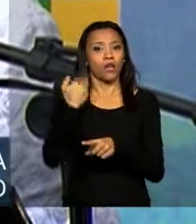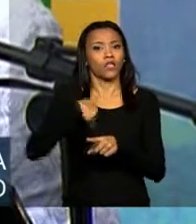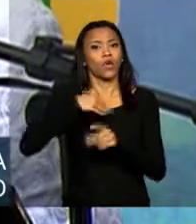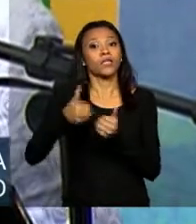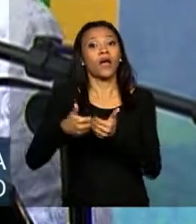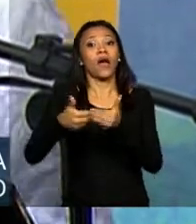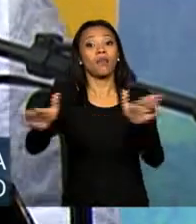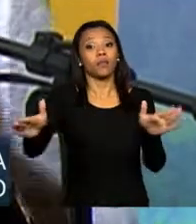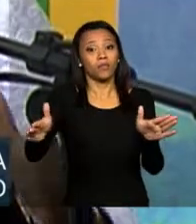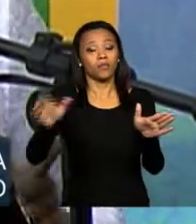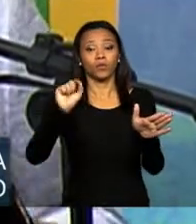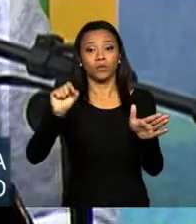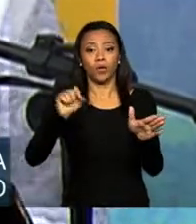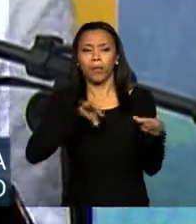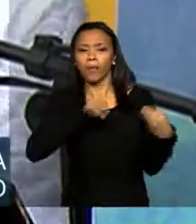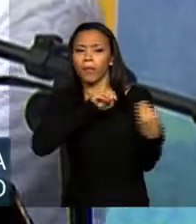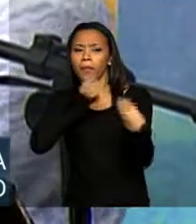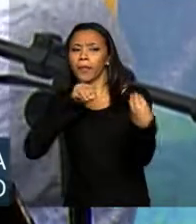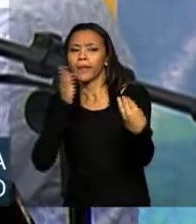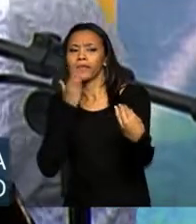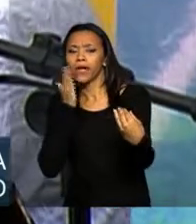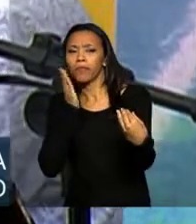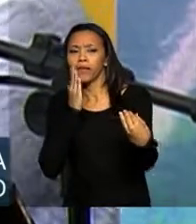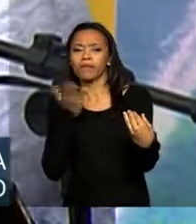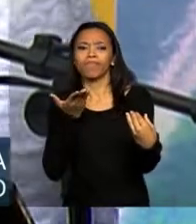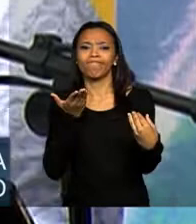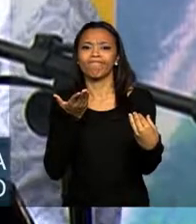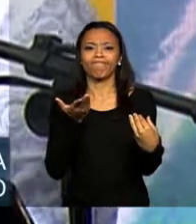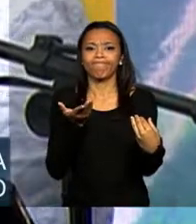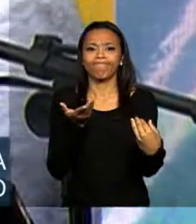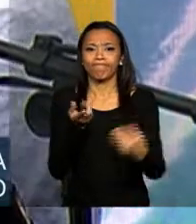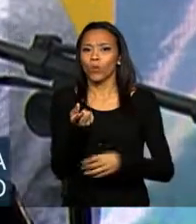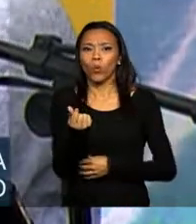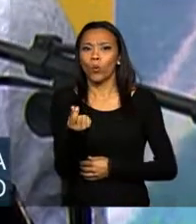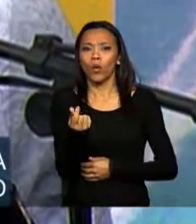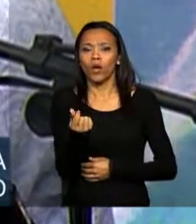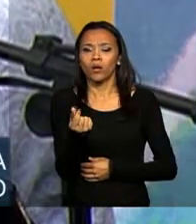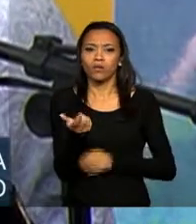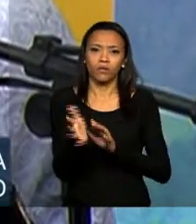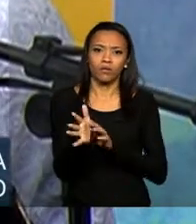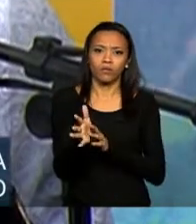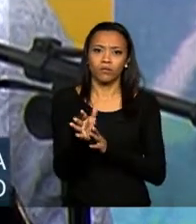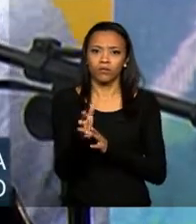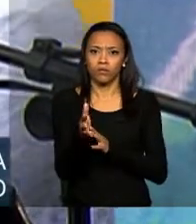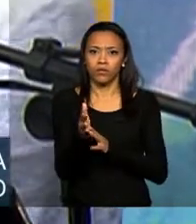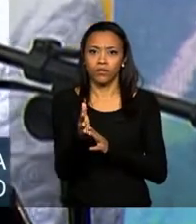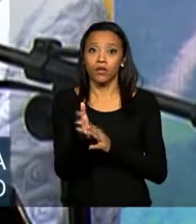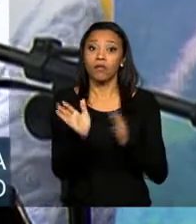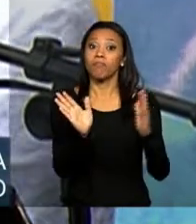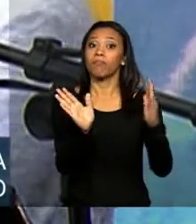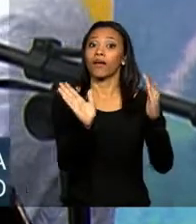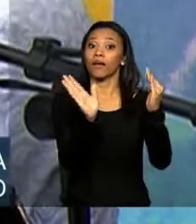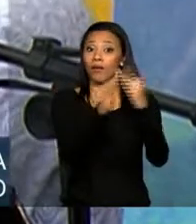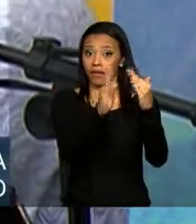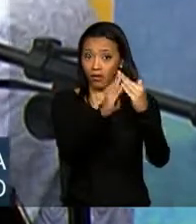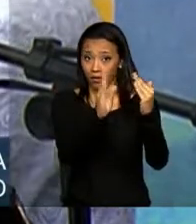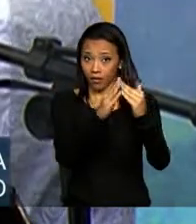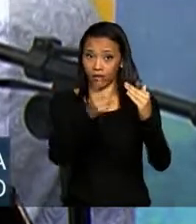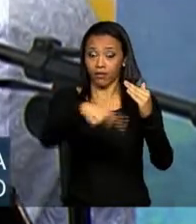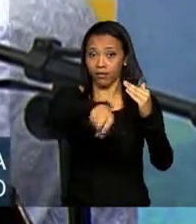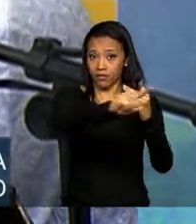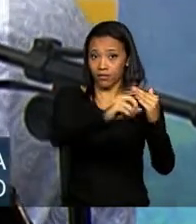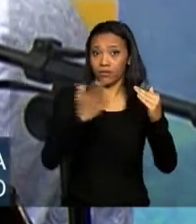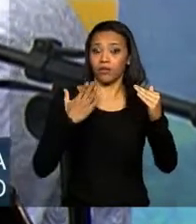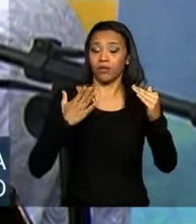o processo de discussão para saber quanto fica para Minha Casa Minha Vida entidades quanto